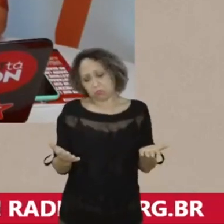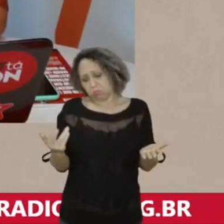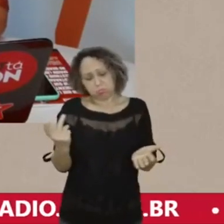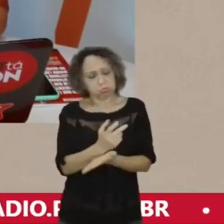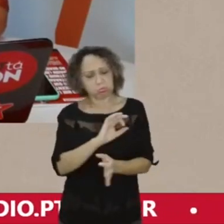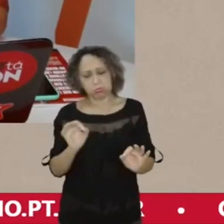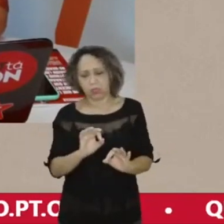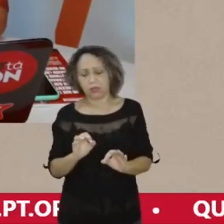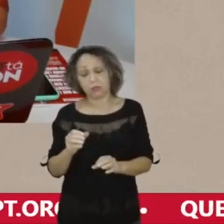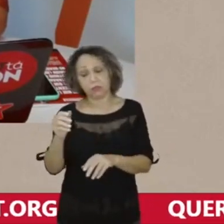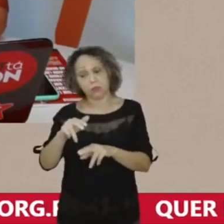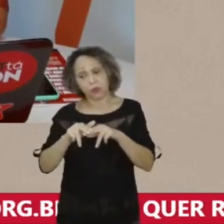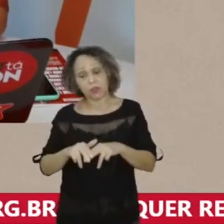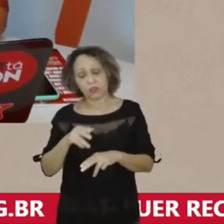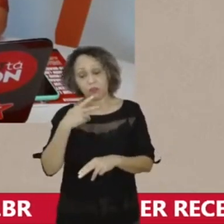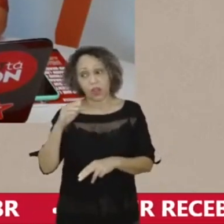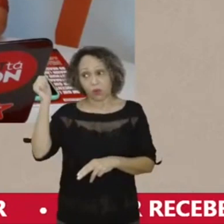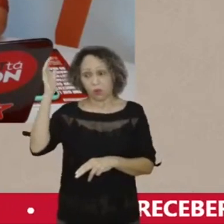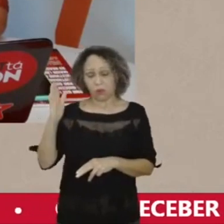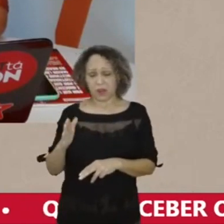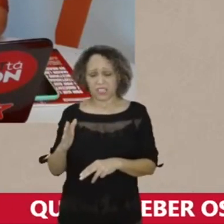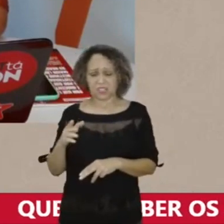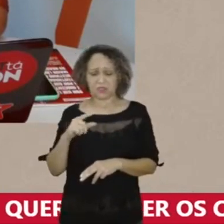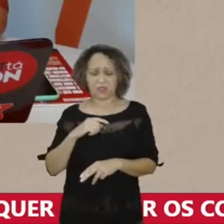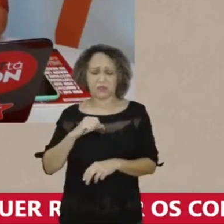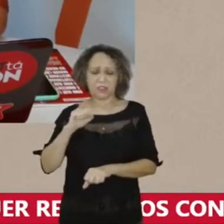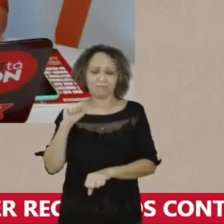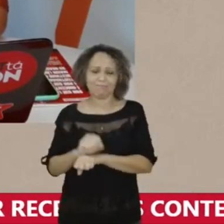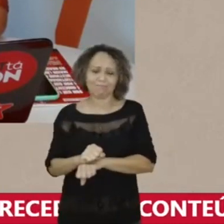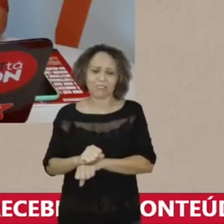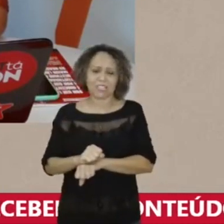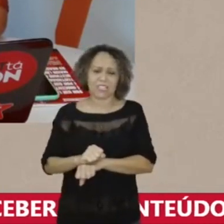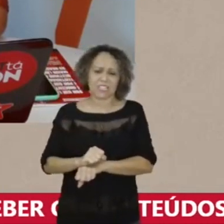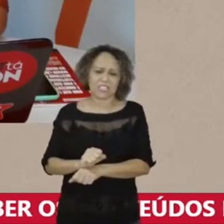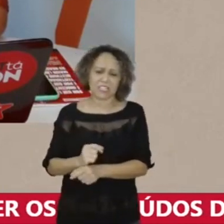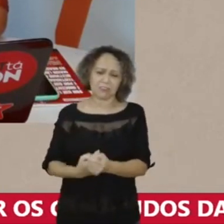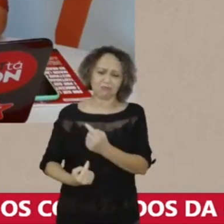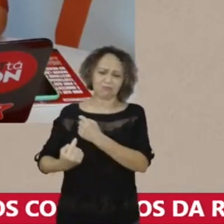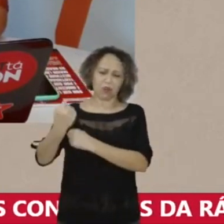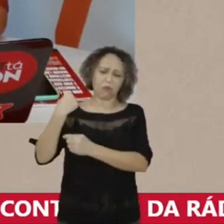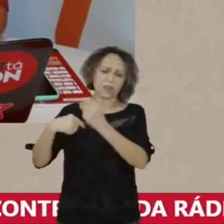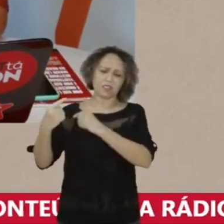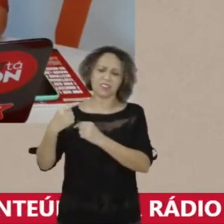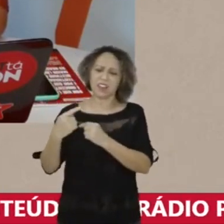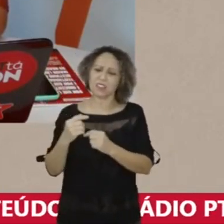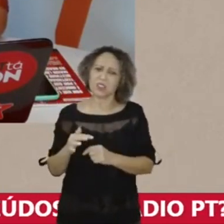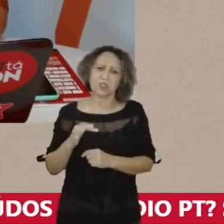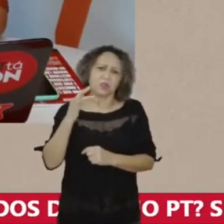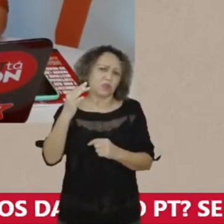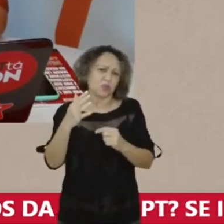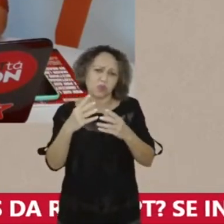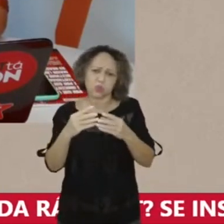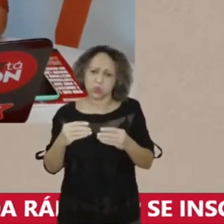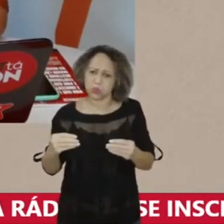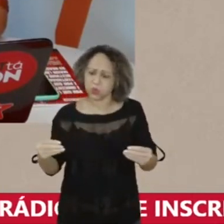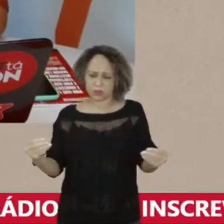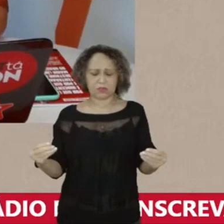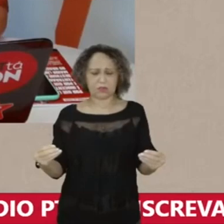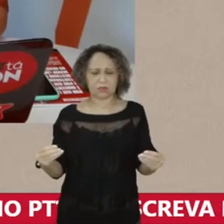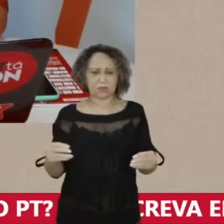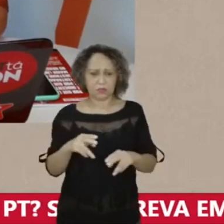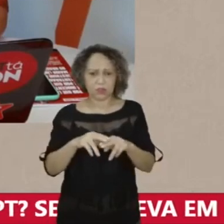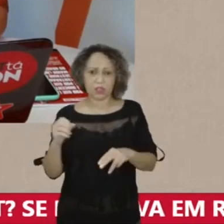Brasil ficará amarrado a um passado que em algum momento deixará de existir, né? Então, é muito importante,